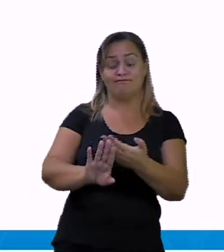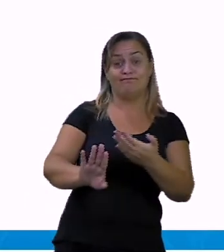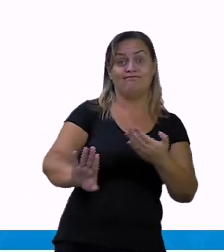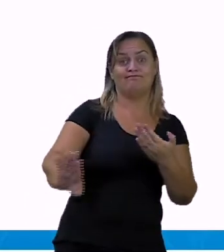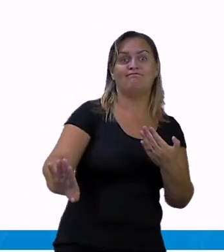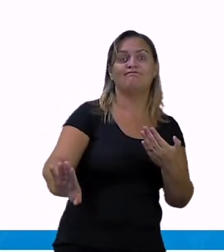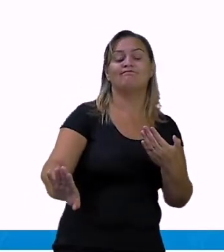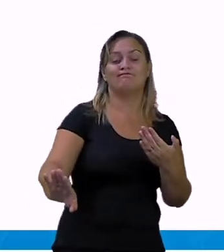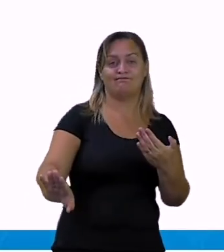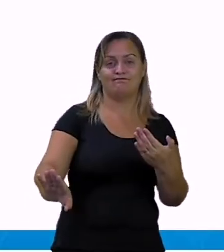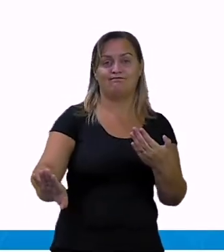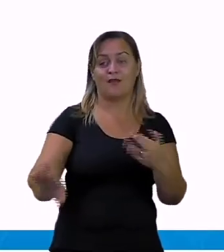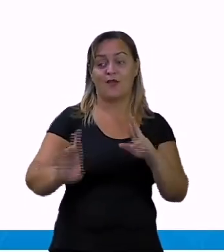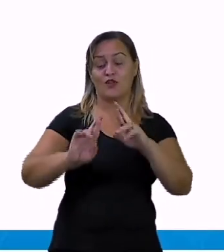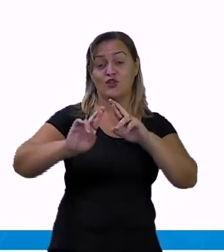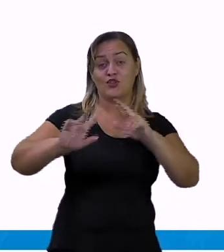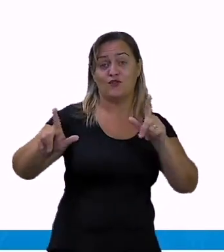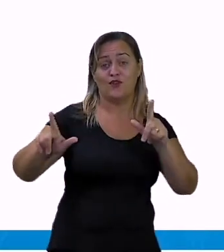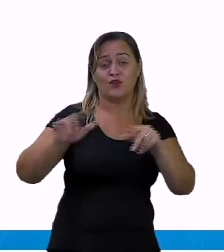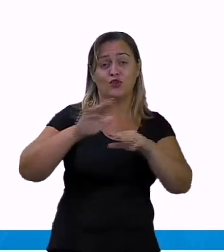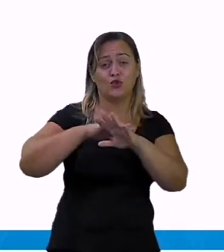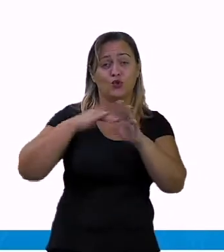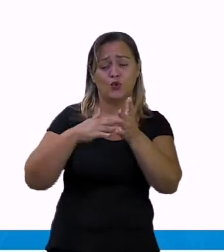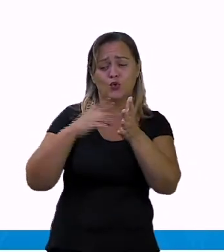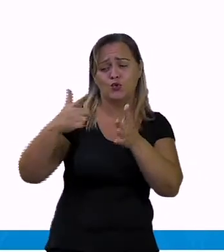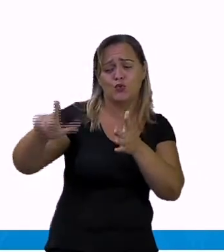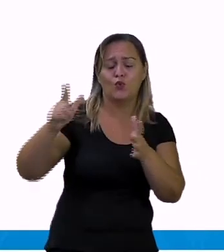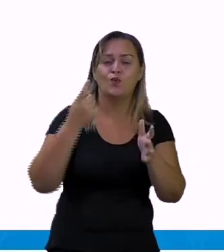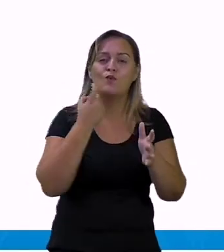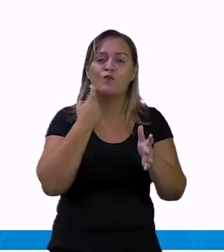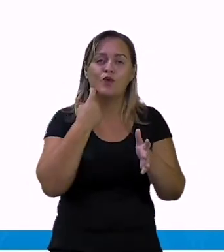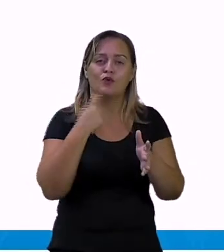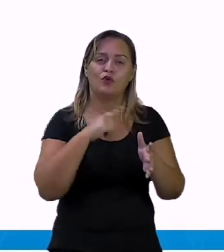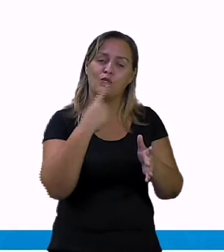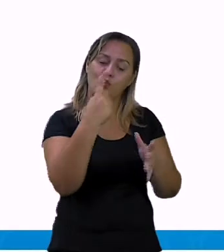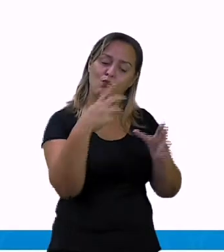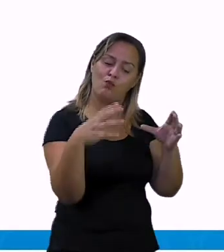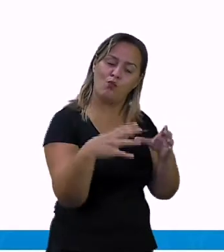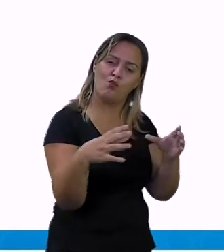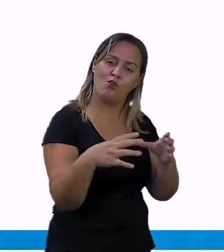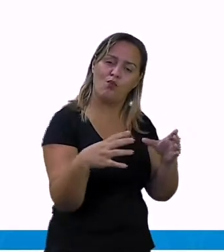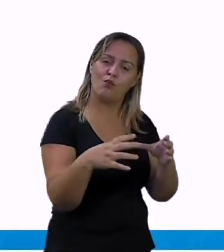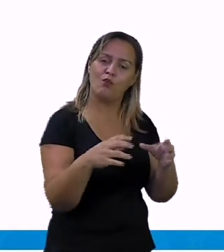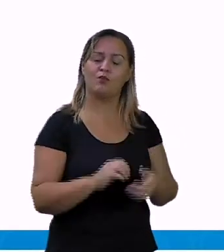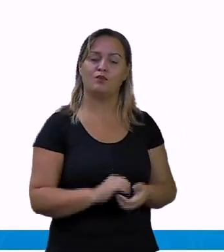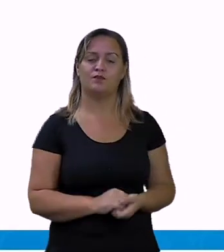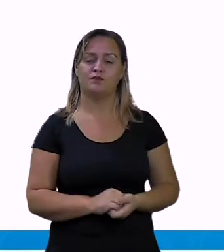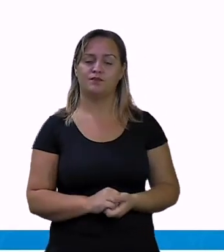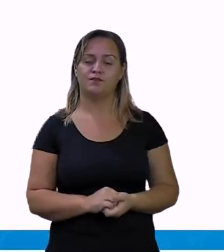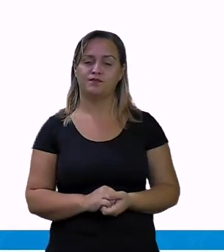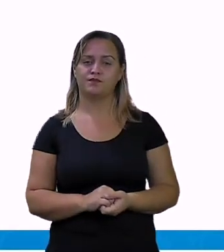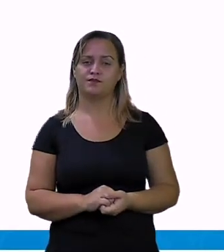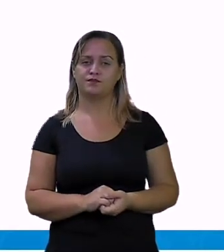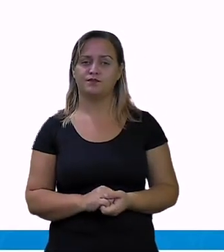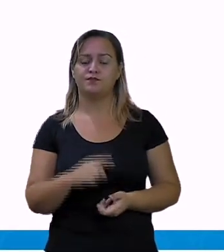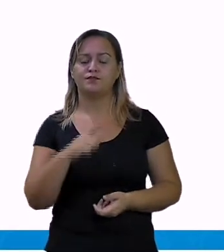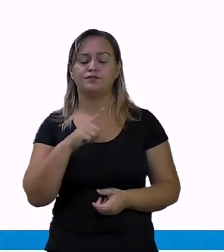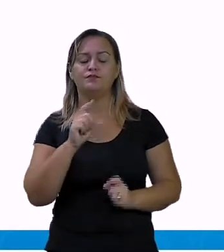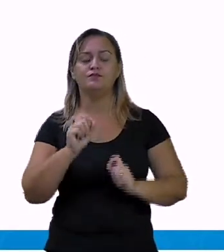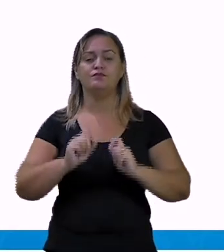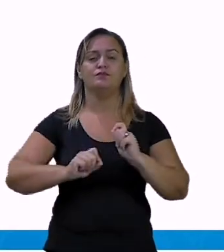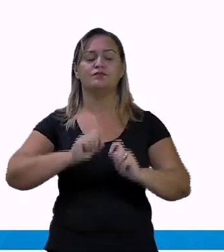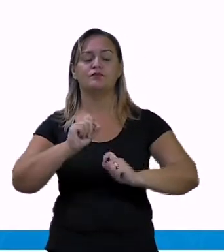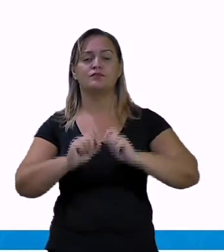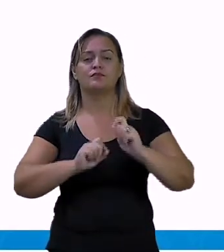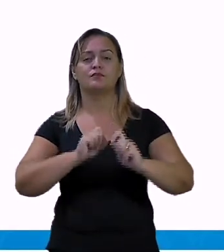são cartilaginosos, eles não são ósseos. E aí? Entre elas estão as lampreias e